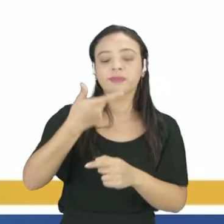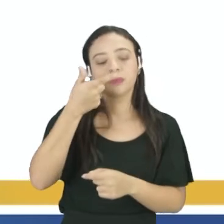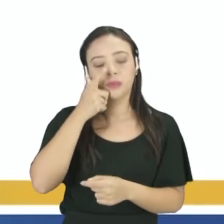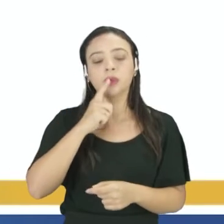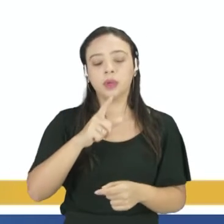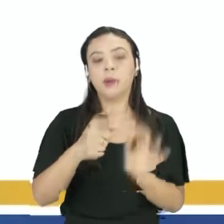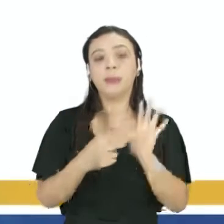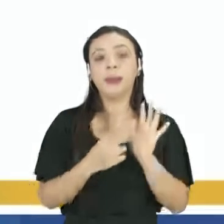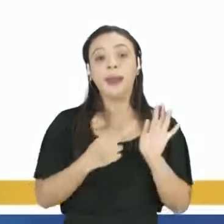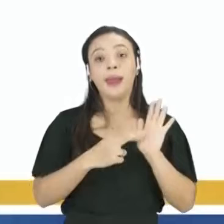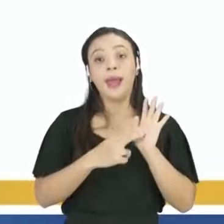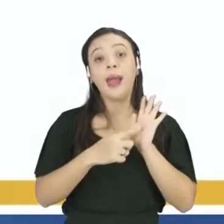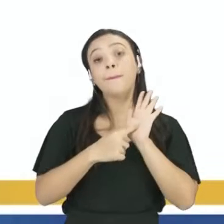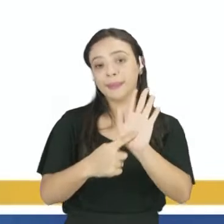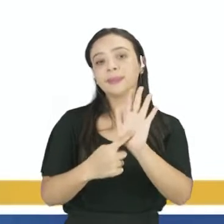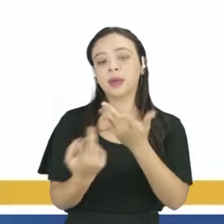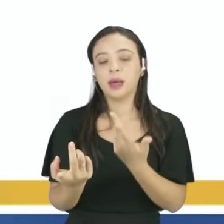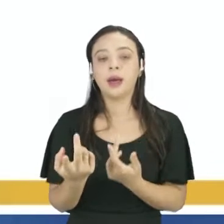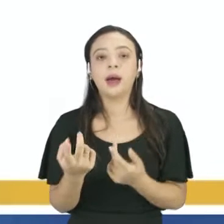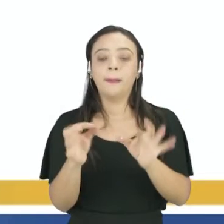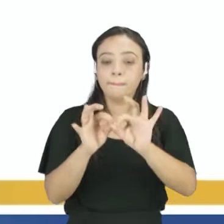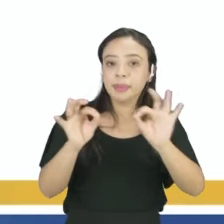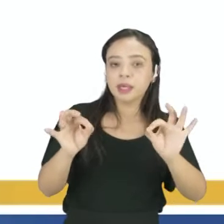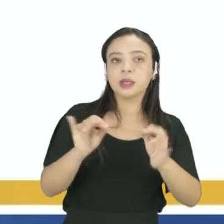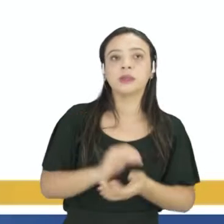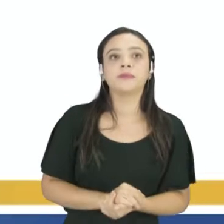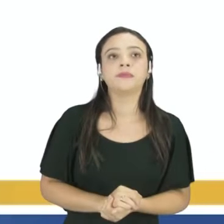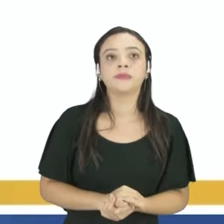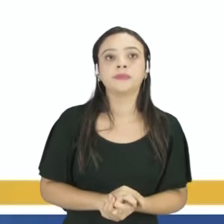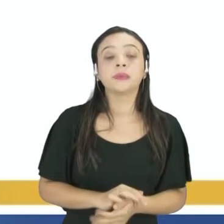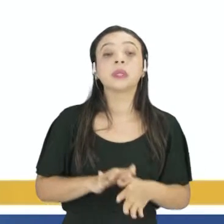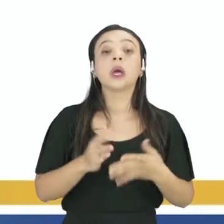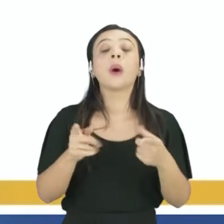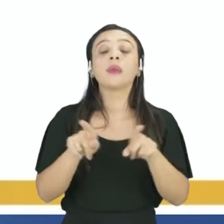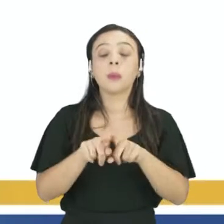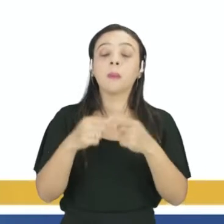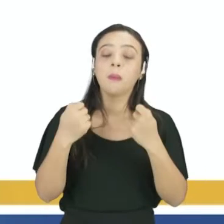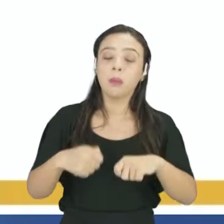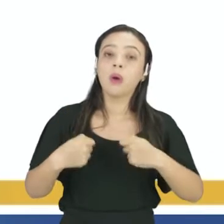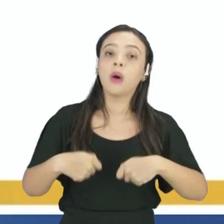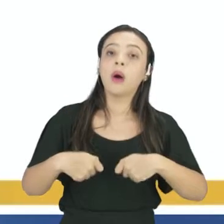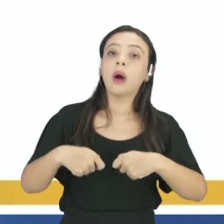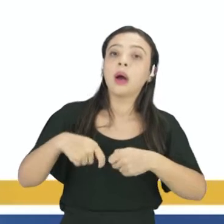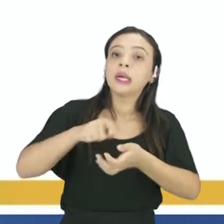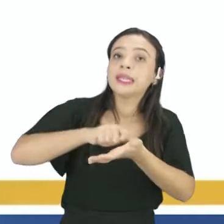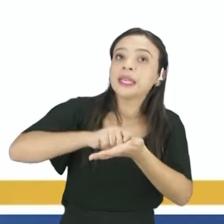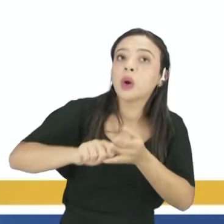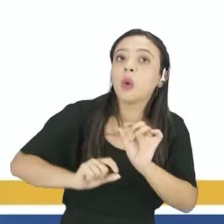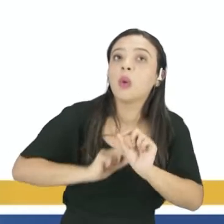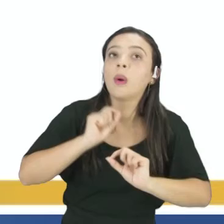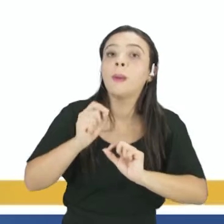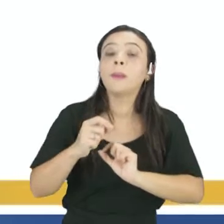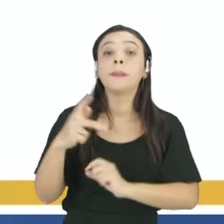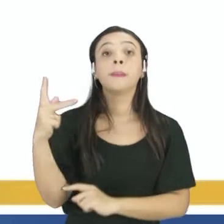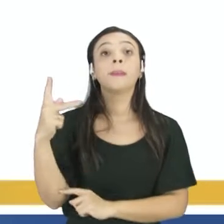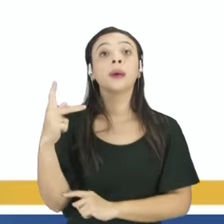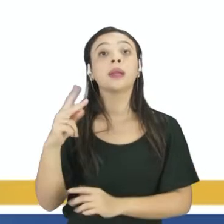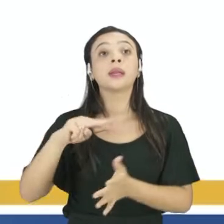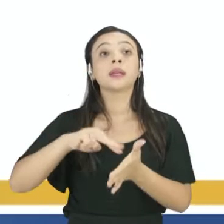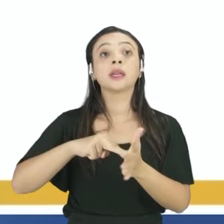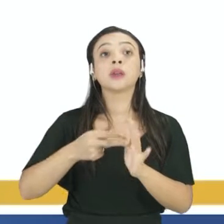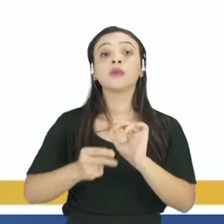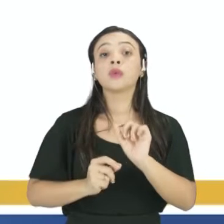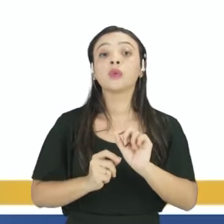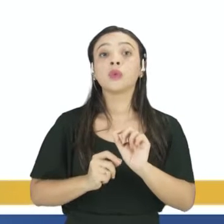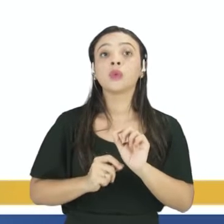medida. Então, em termos algébricos, podemos descrever o perímetro de um quadrado em termos da medida do